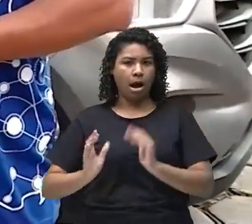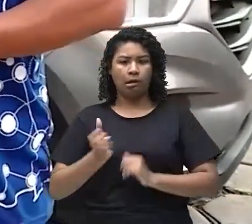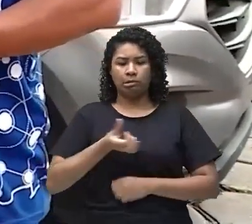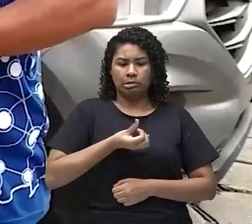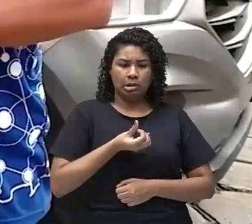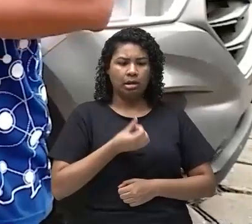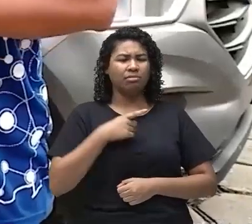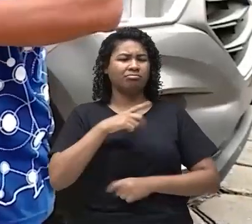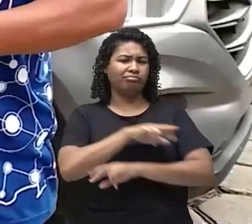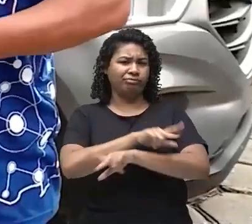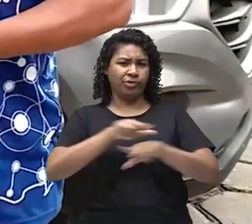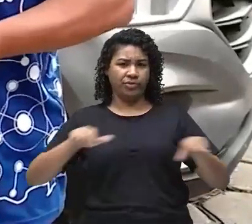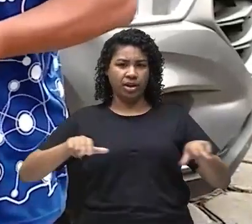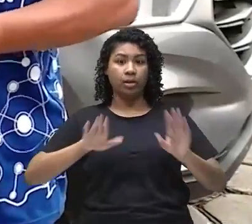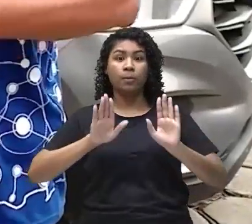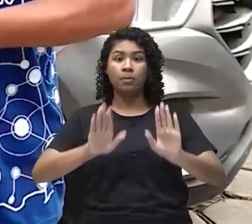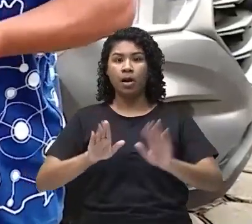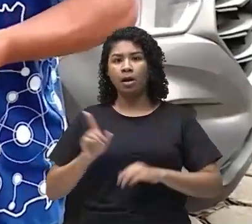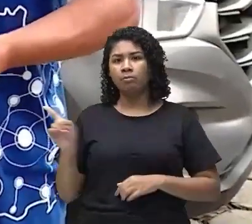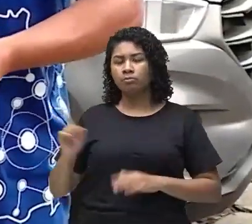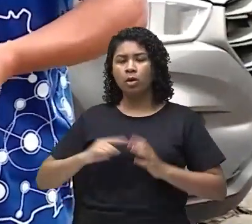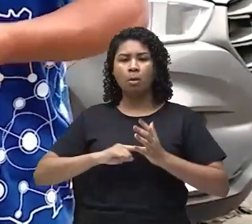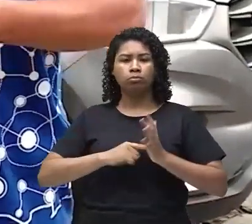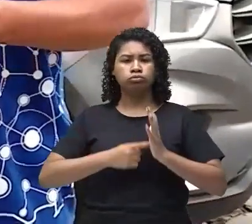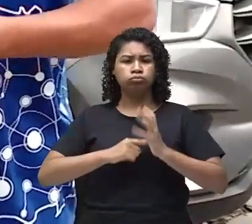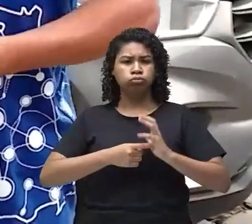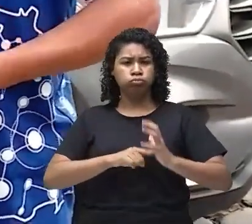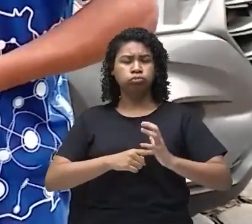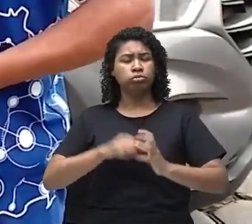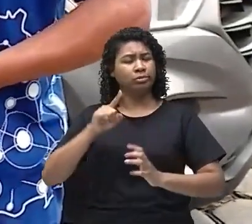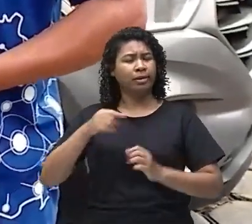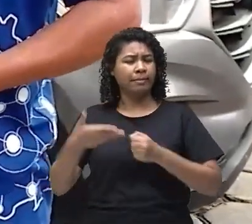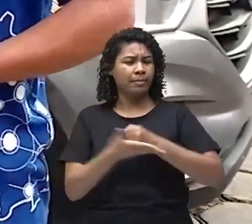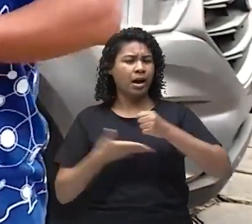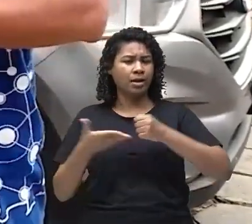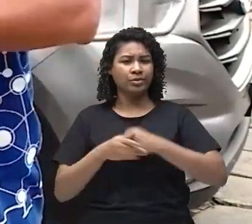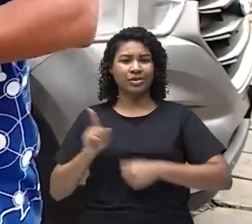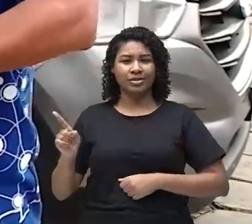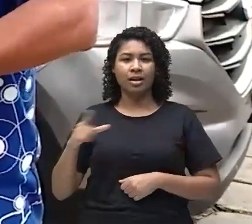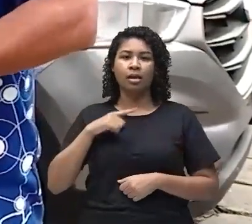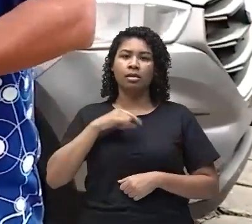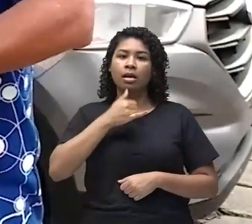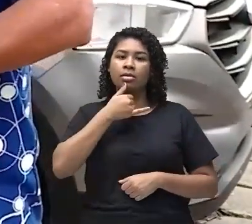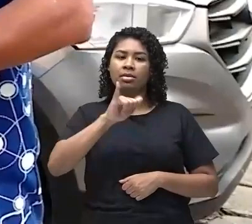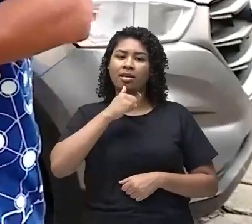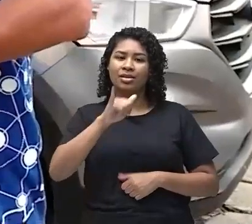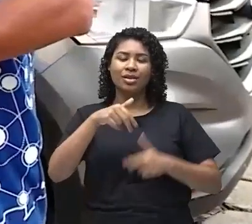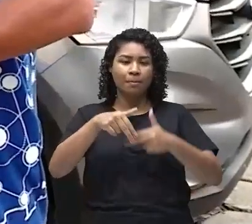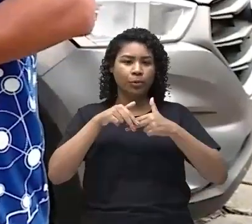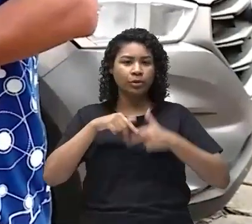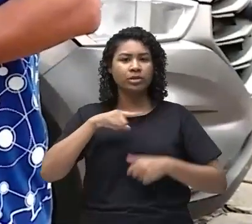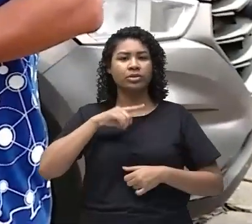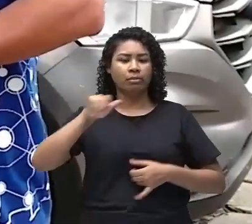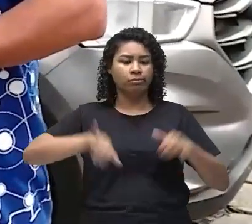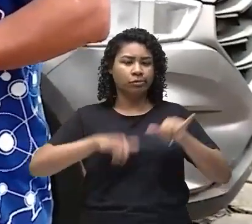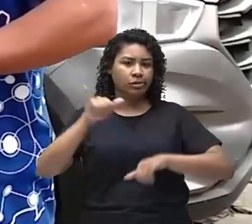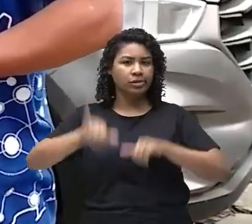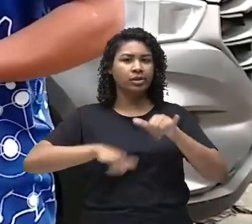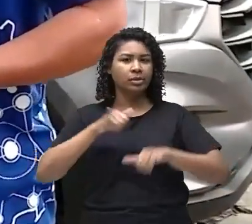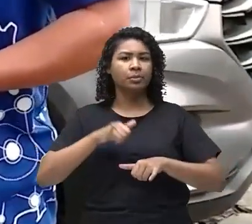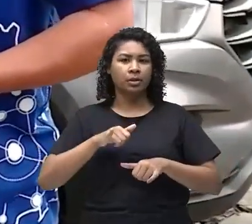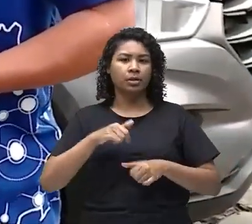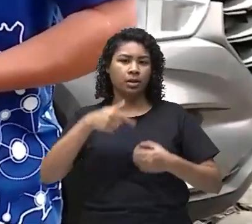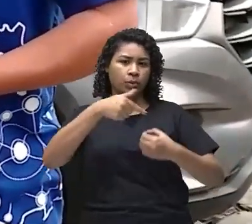e assim por diante mas o funcionamento básico é esse a energia vem exatamente da energia química retirada do